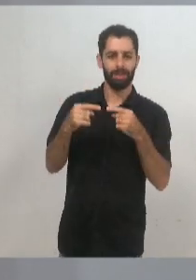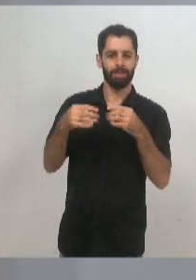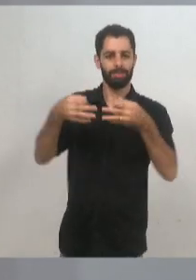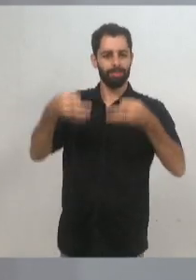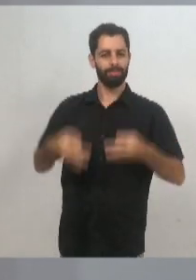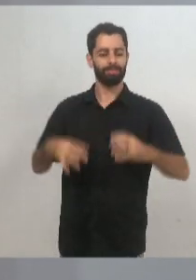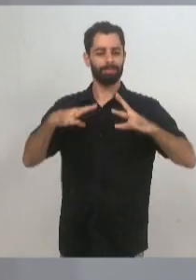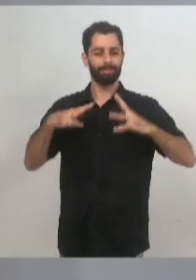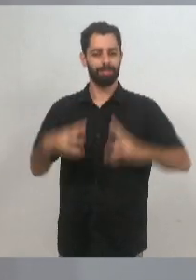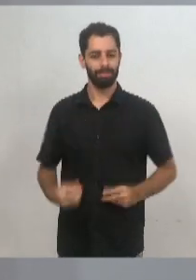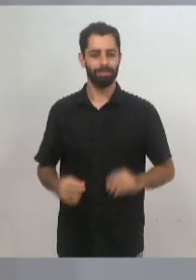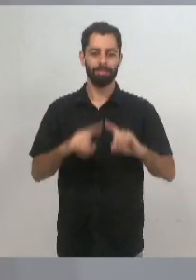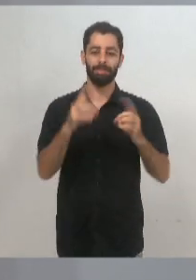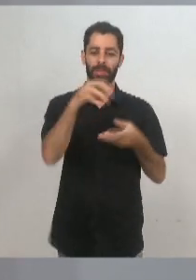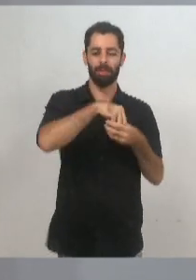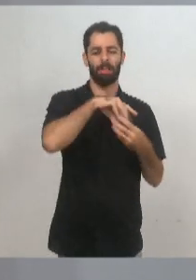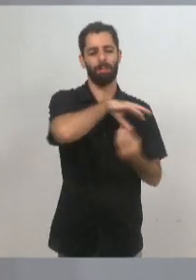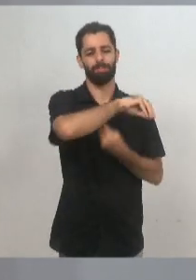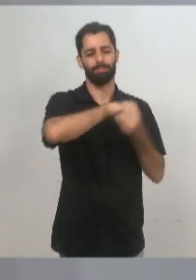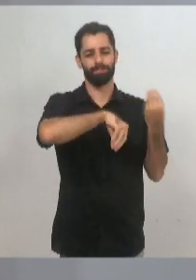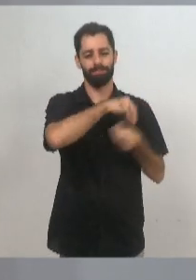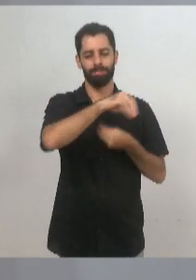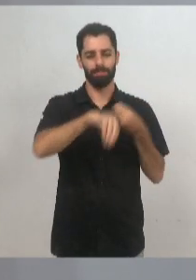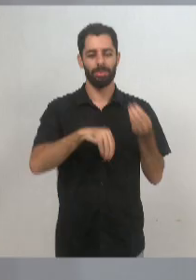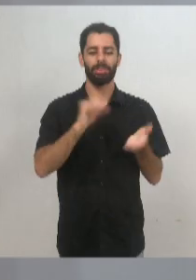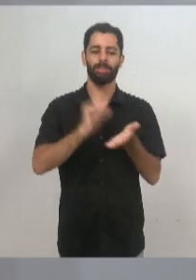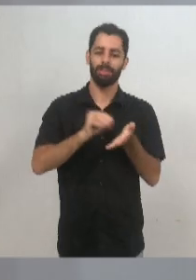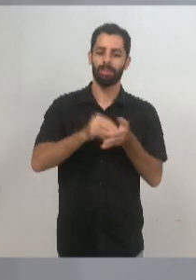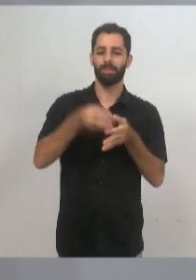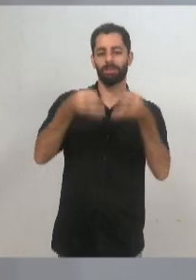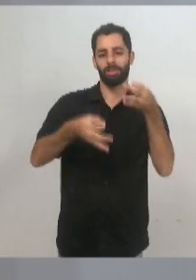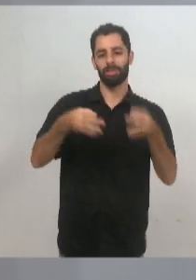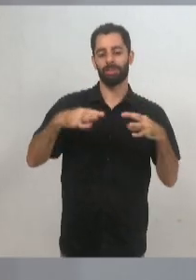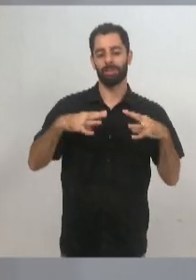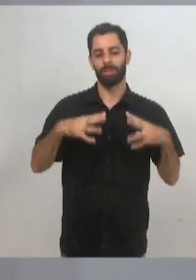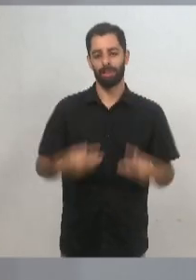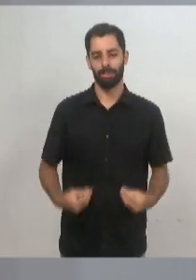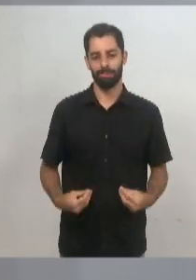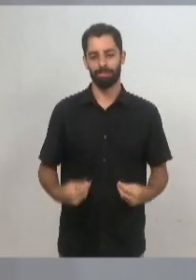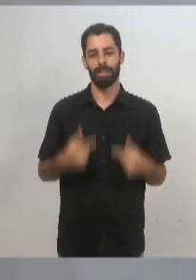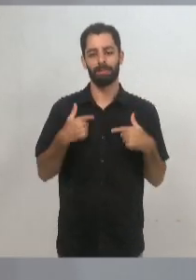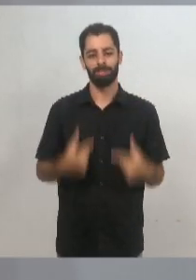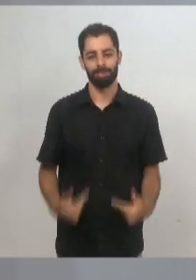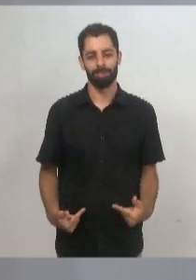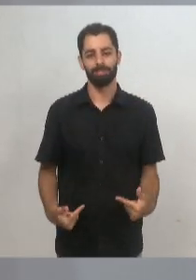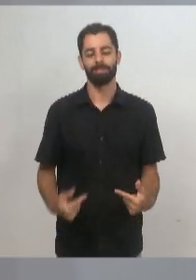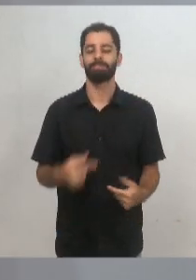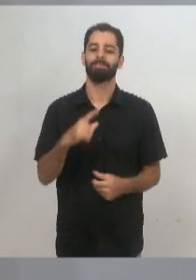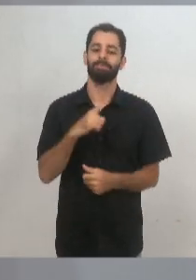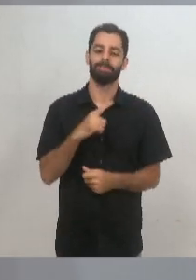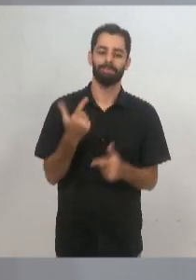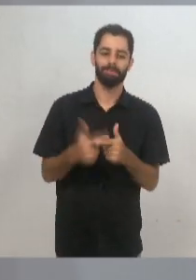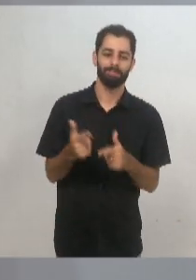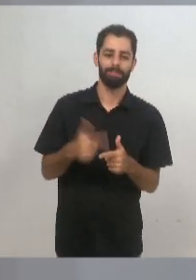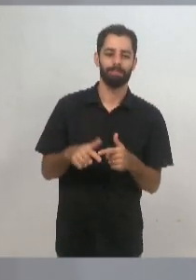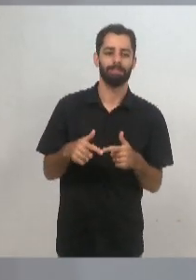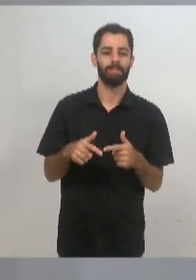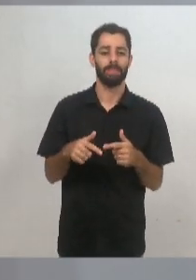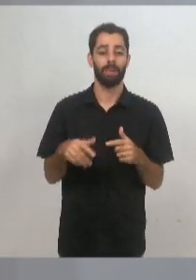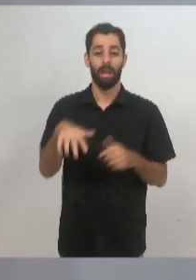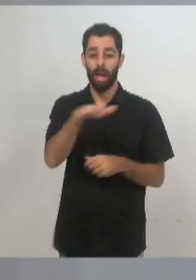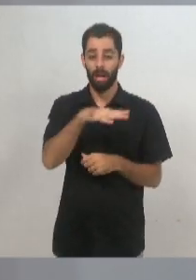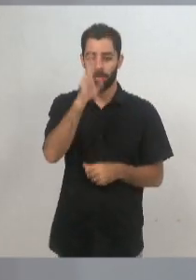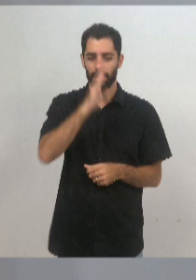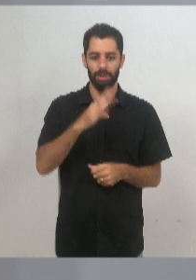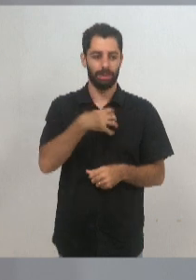E aqui nós temos de tudo, menos justiça. E isso, gente, gera uma total insegurança jurídica